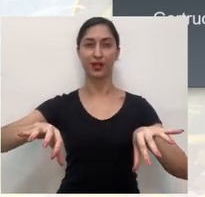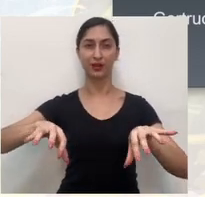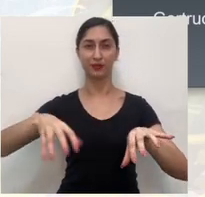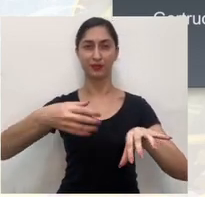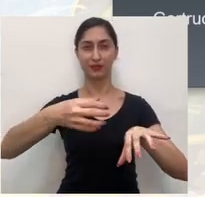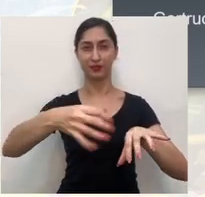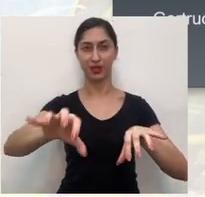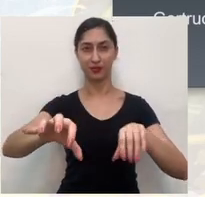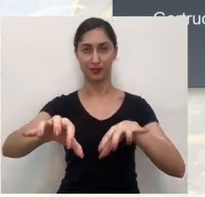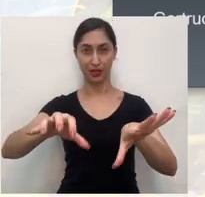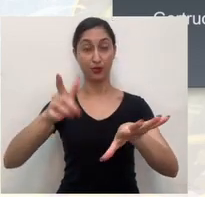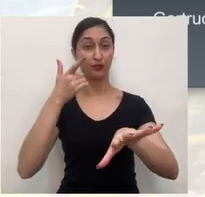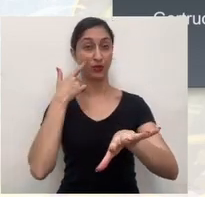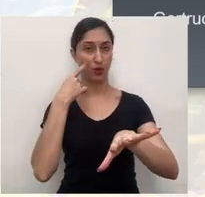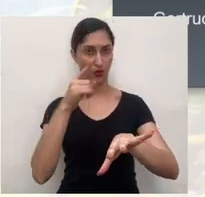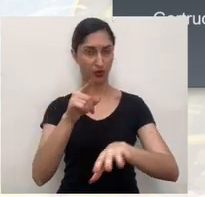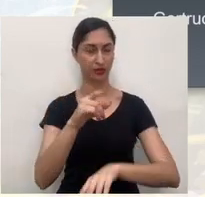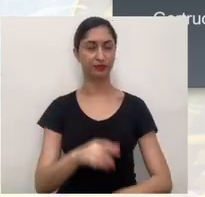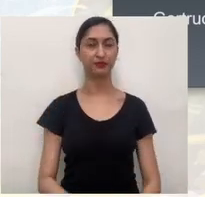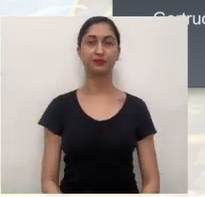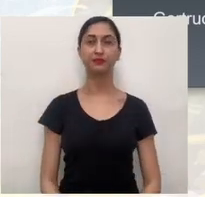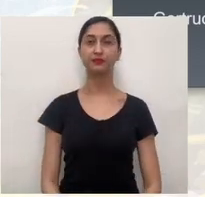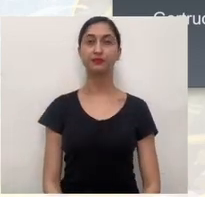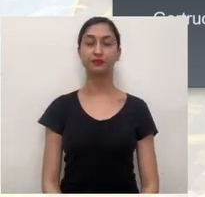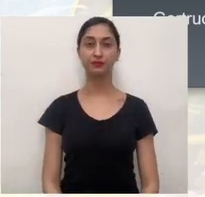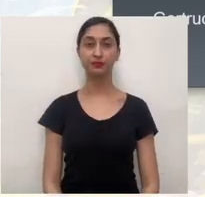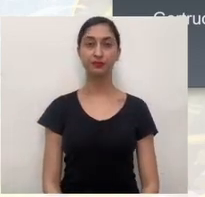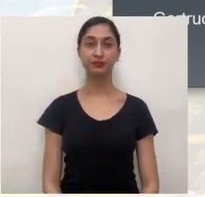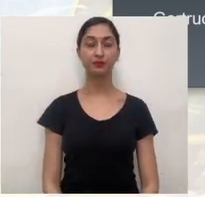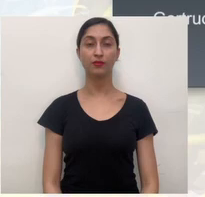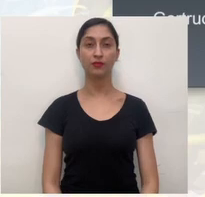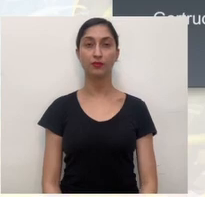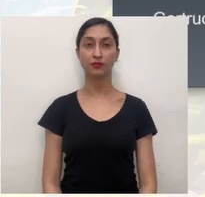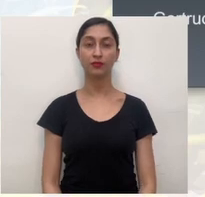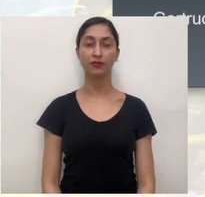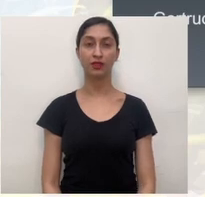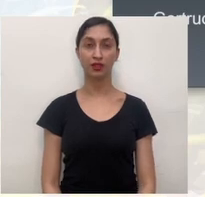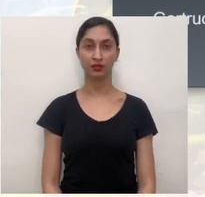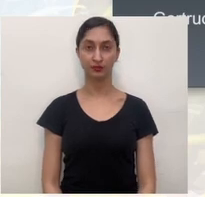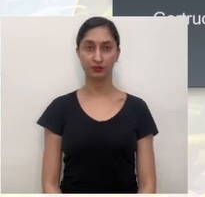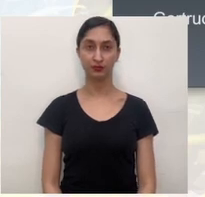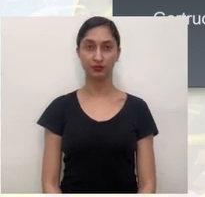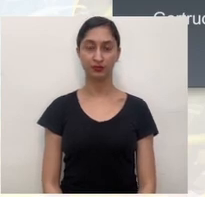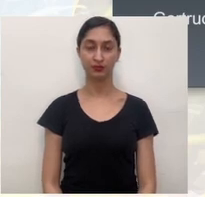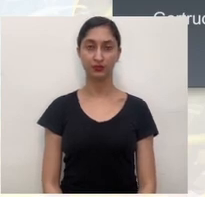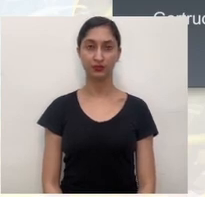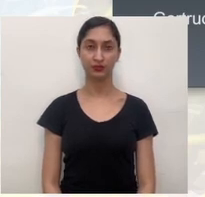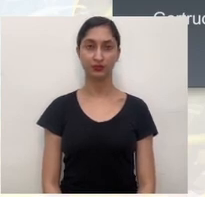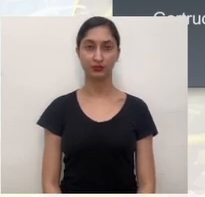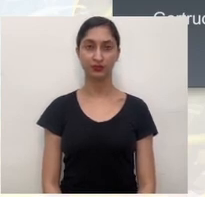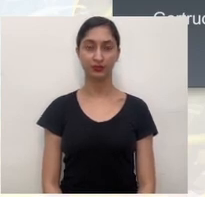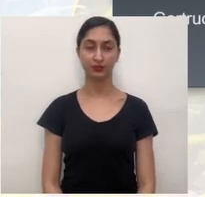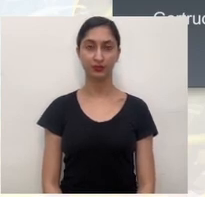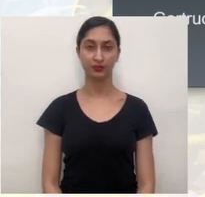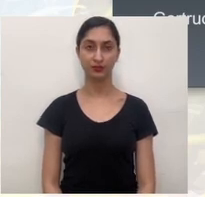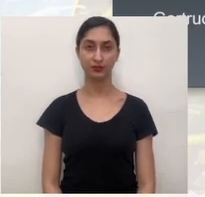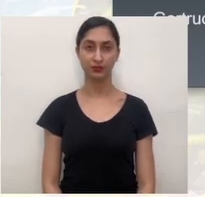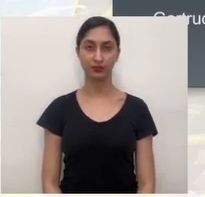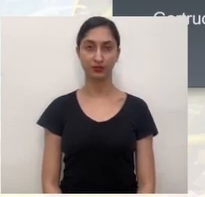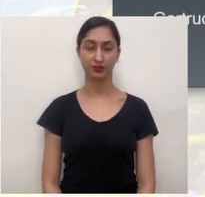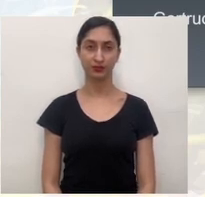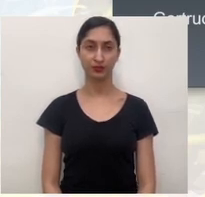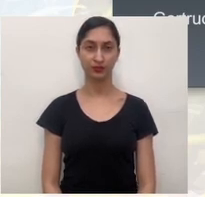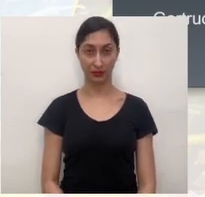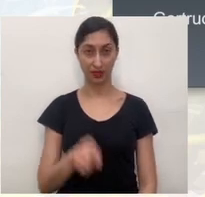pedaços. Aqui, um outro exemplo, esse Hall's Cottage, né, que, embora